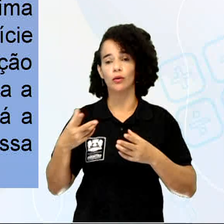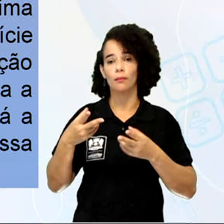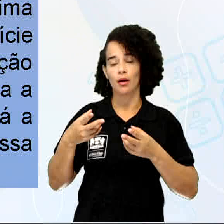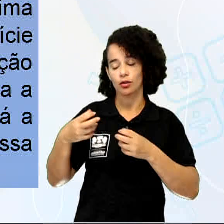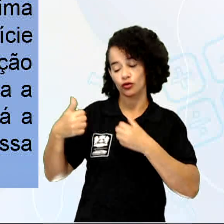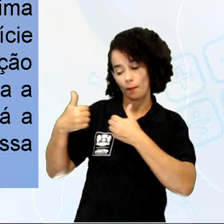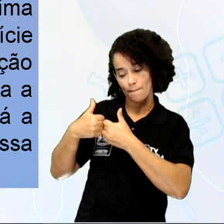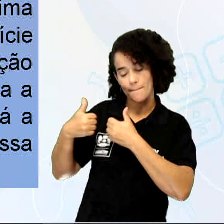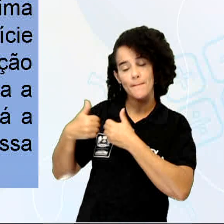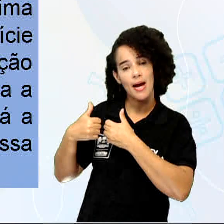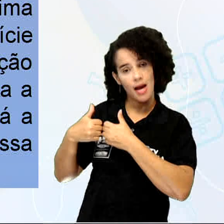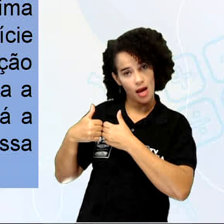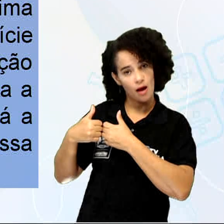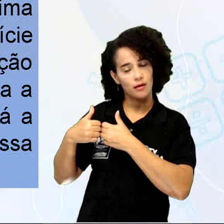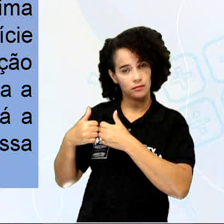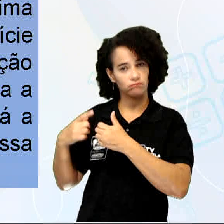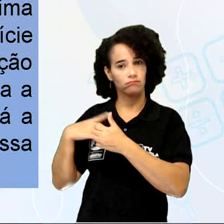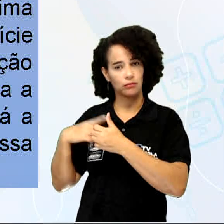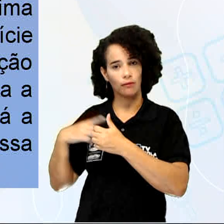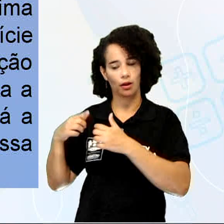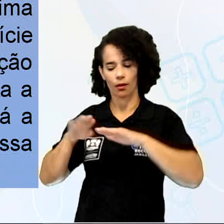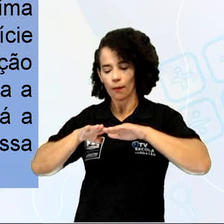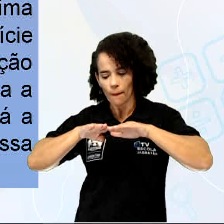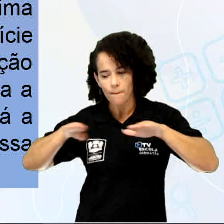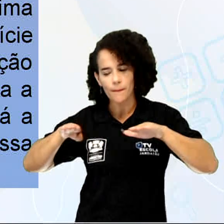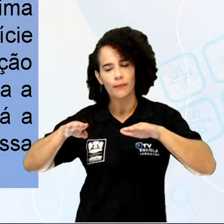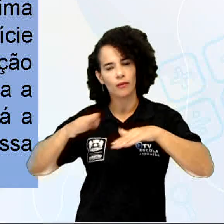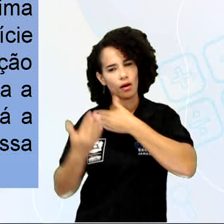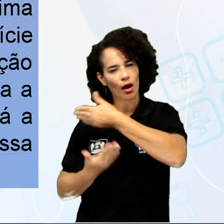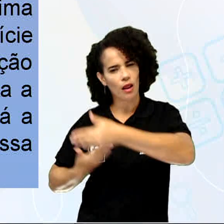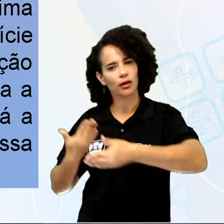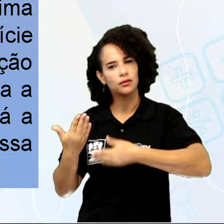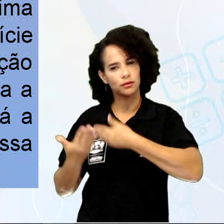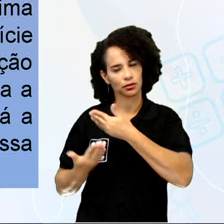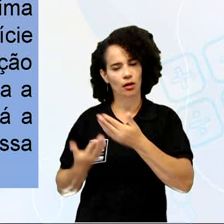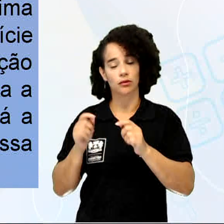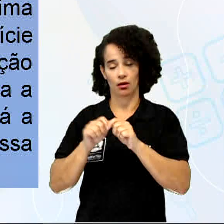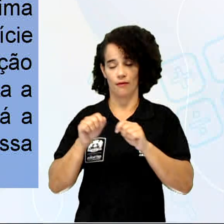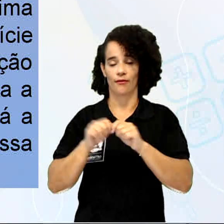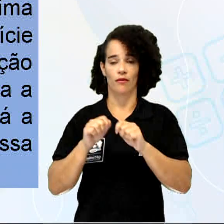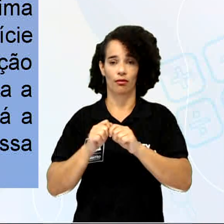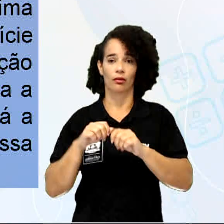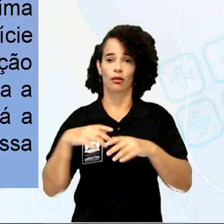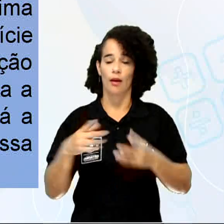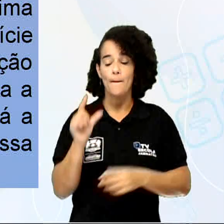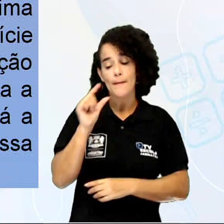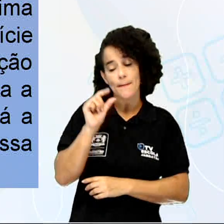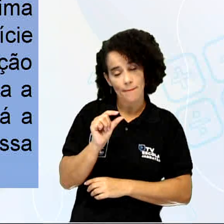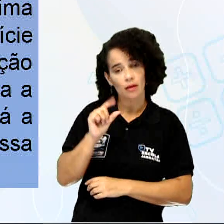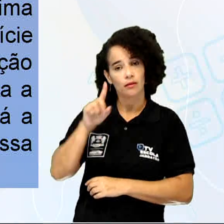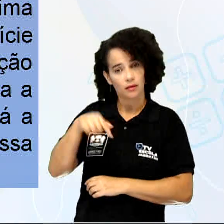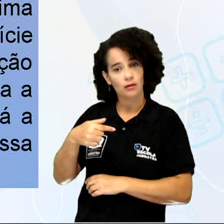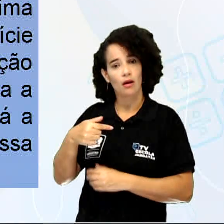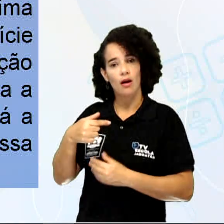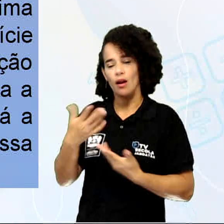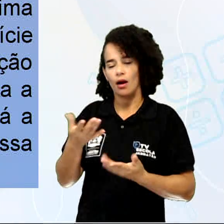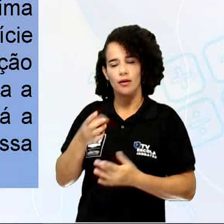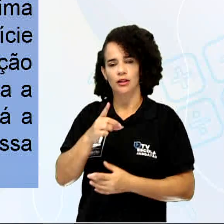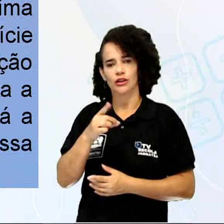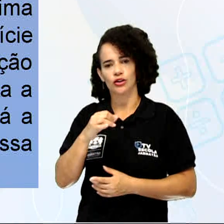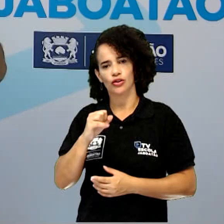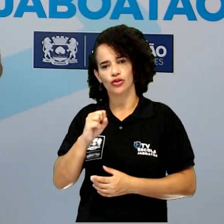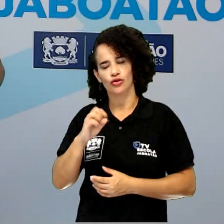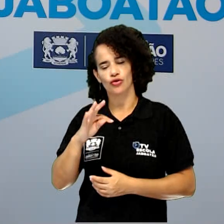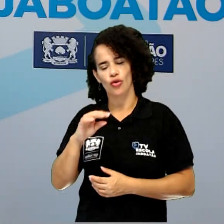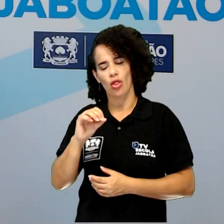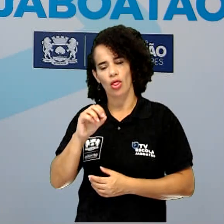da superfície projetada em relação ao plano onde ela é feita a projeção, menor será a distorção dessa